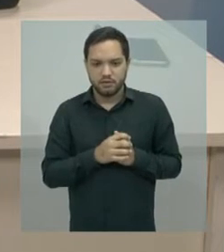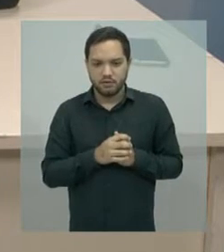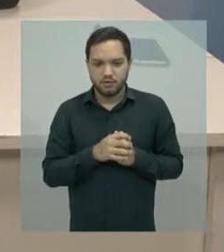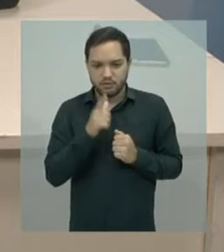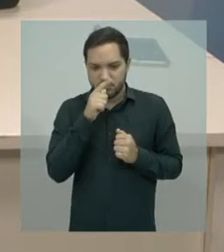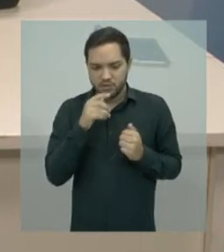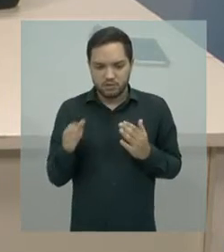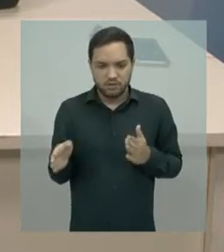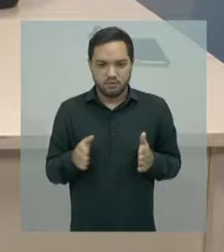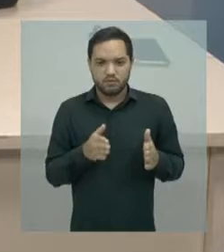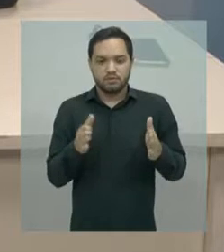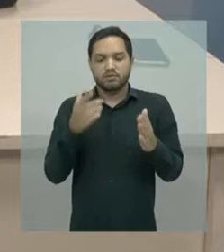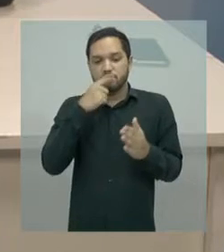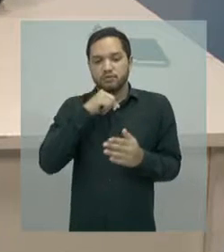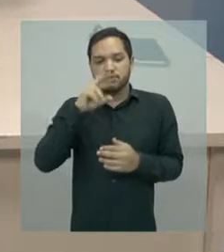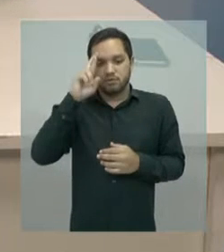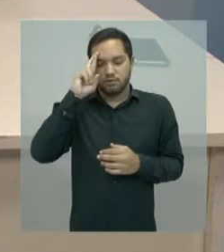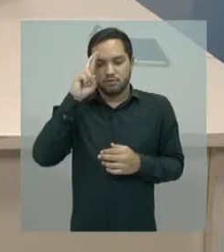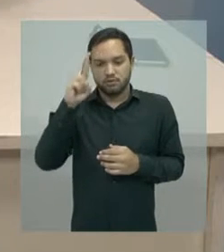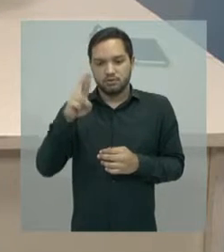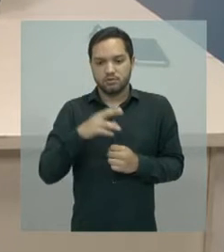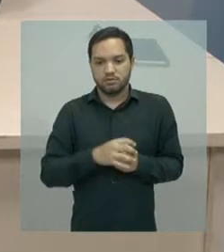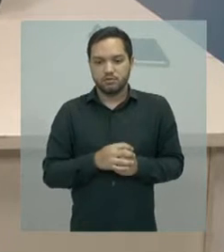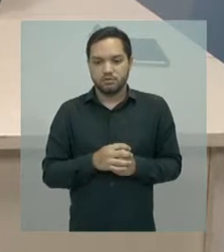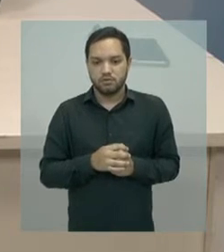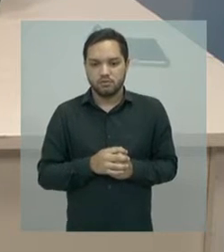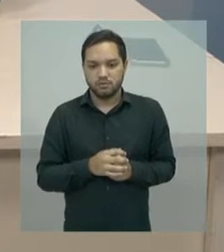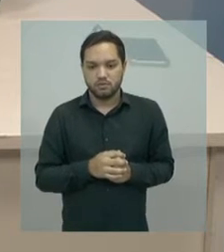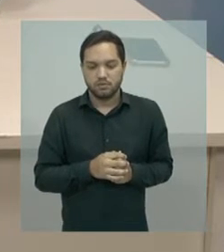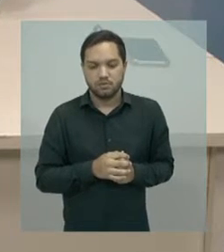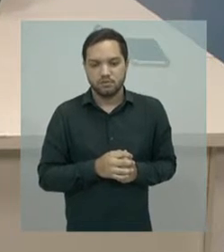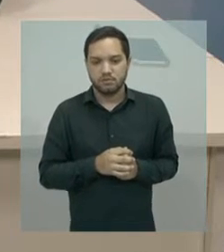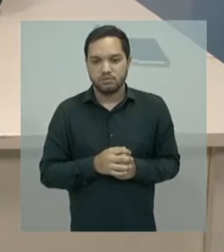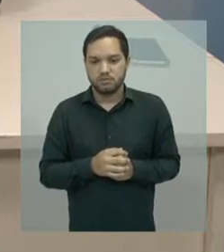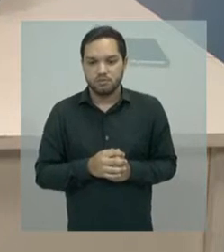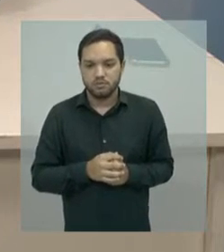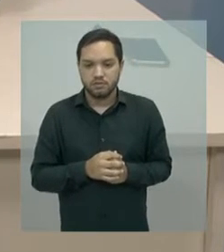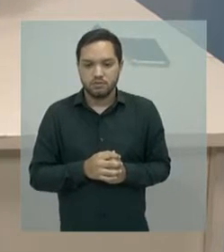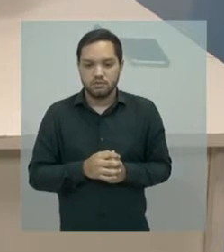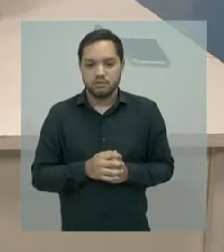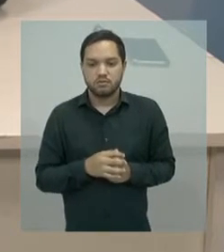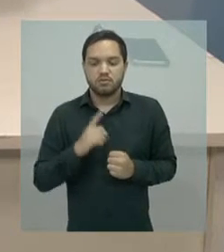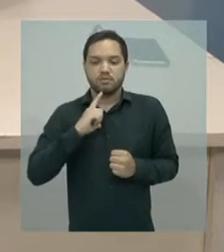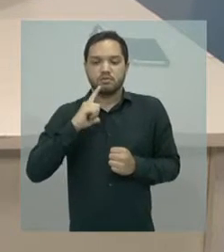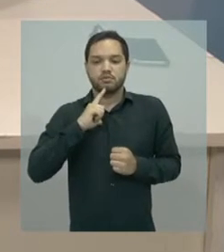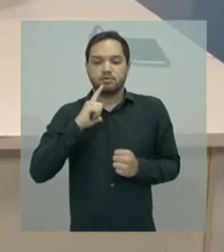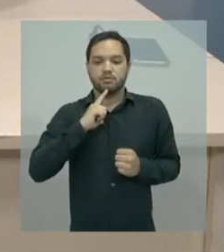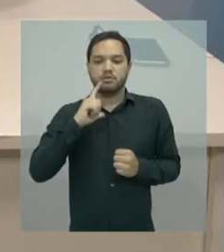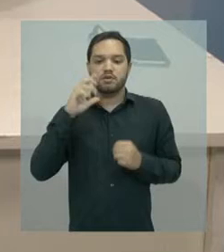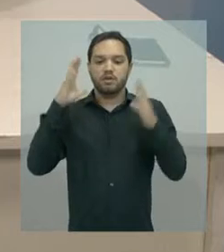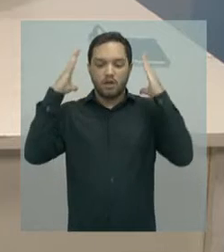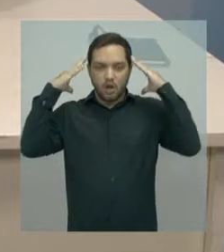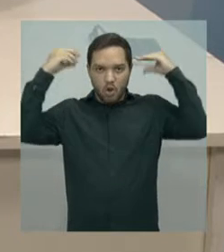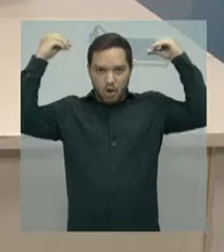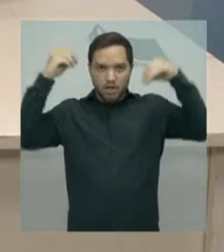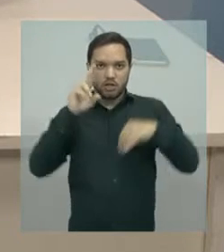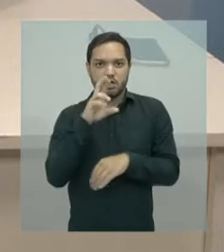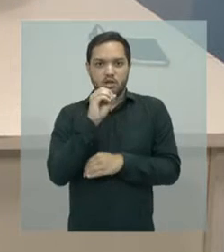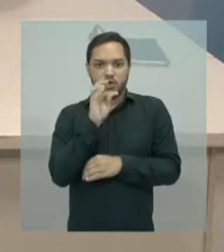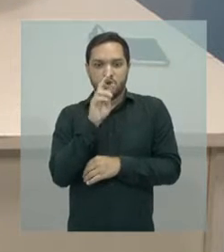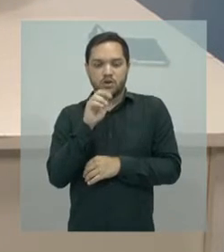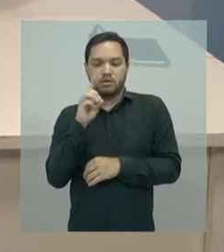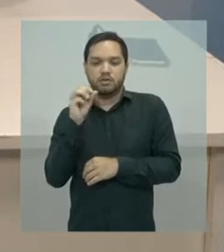na mão. Você pode entregar 20% do porto, ao Rotterdam, ele trazer uma expertise para cá,